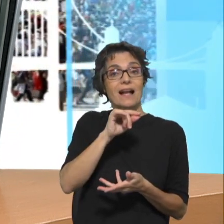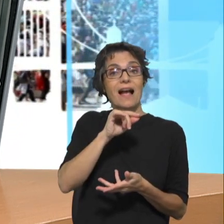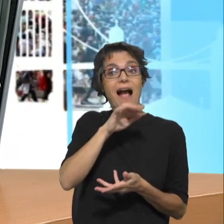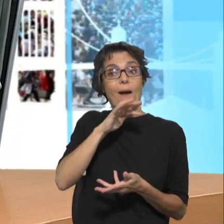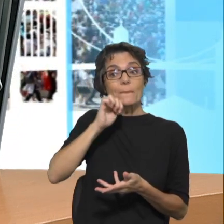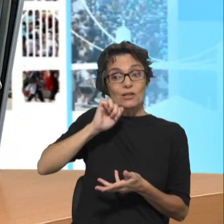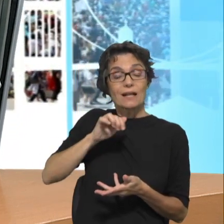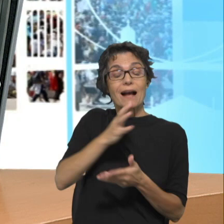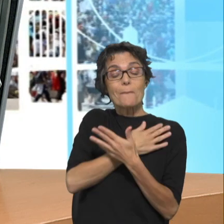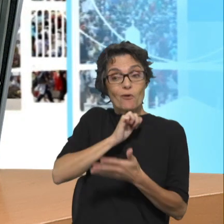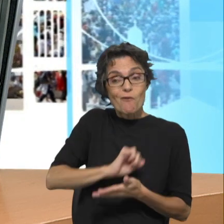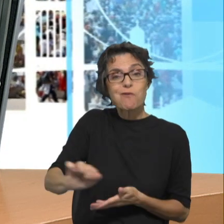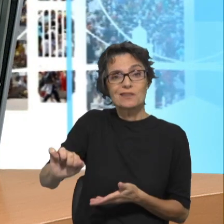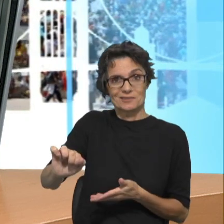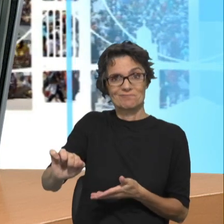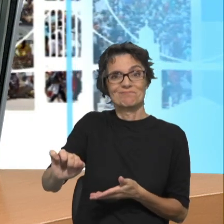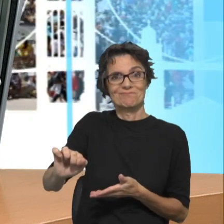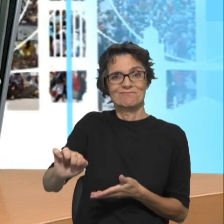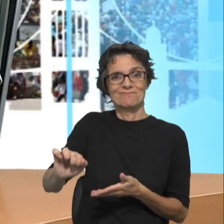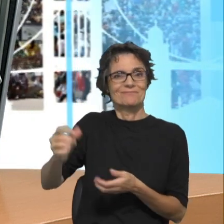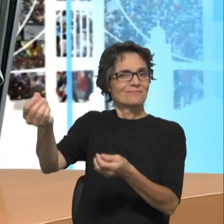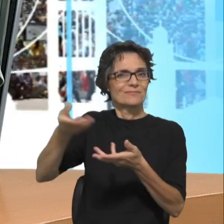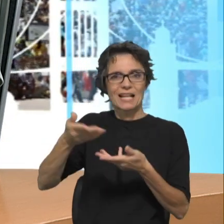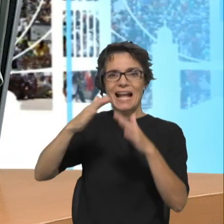que é extraordinário. E eu creio que vai ser...